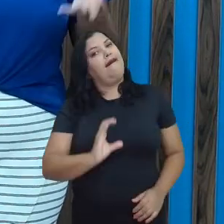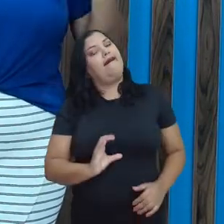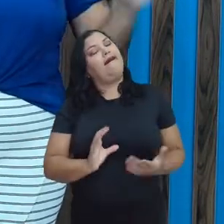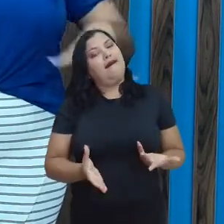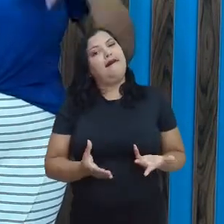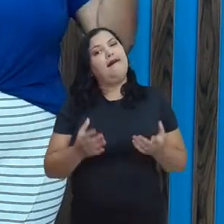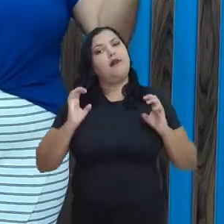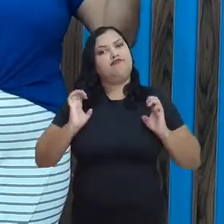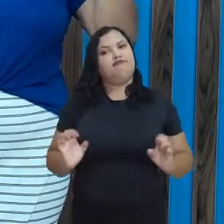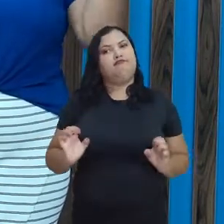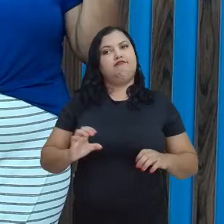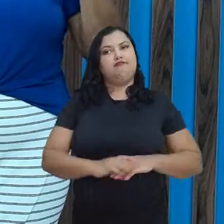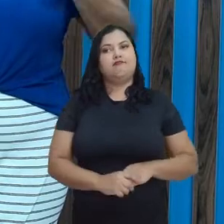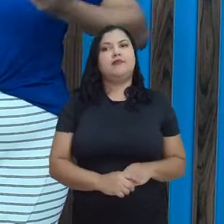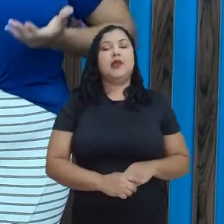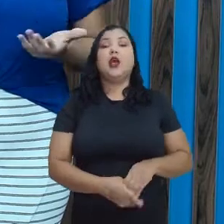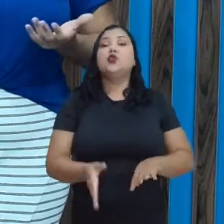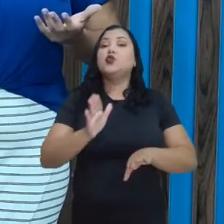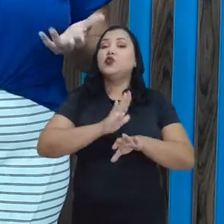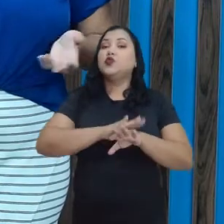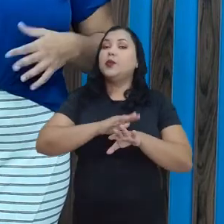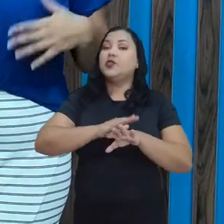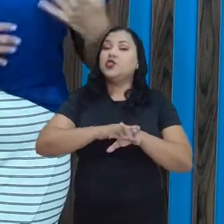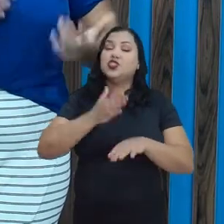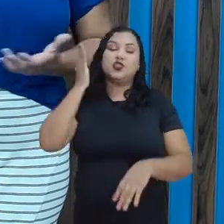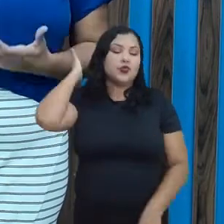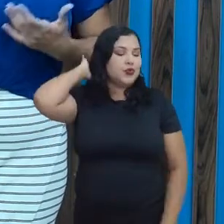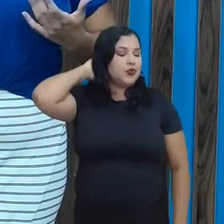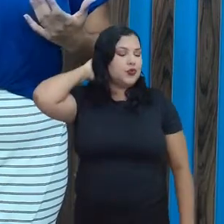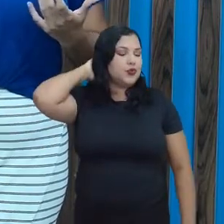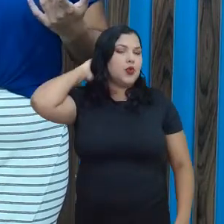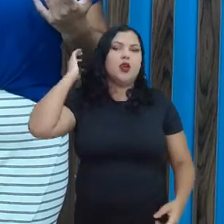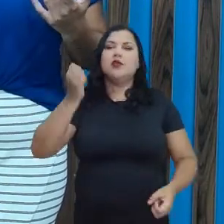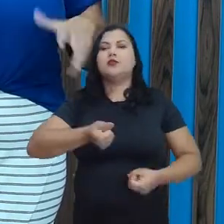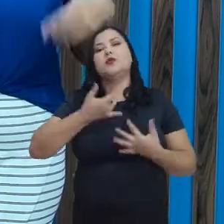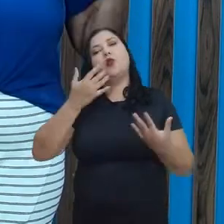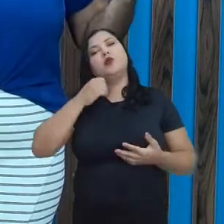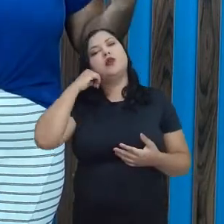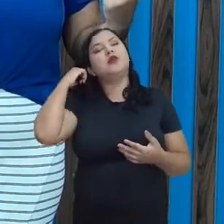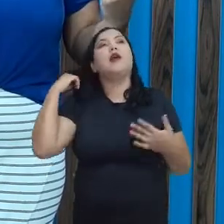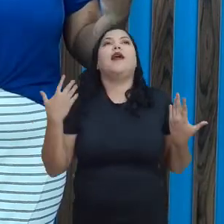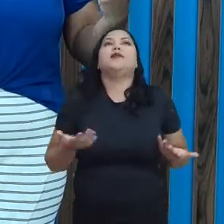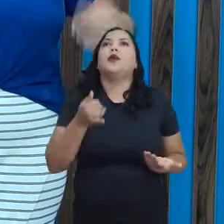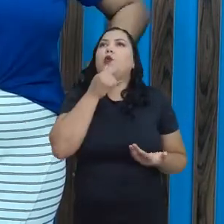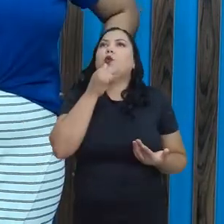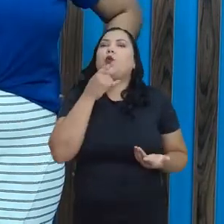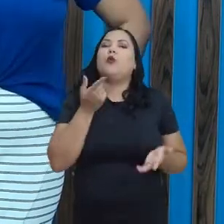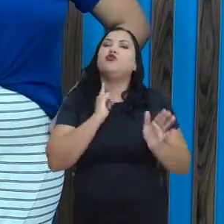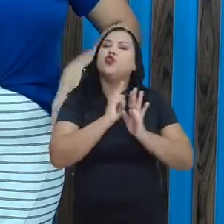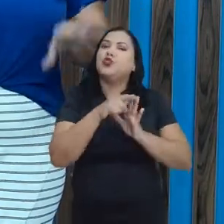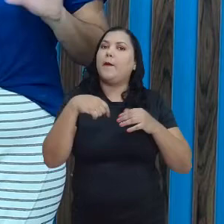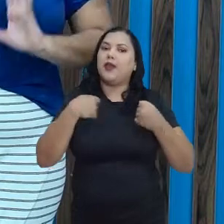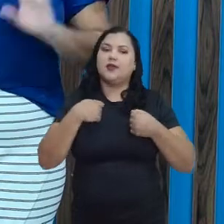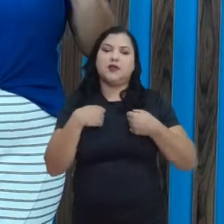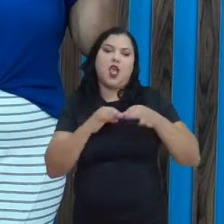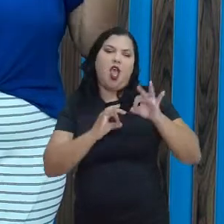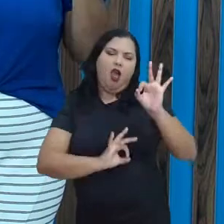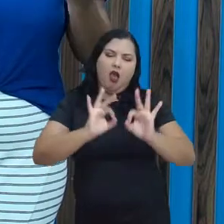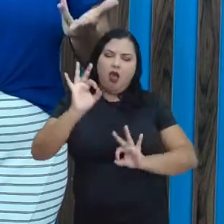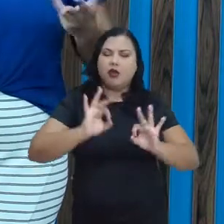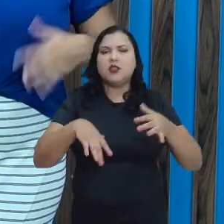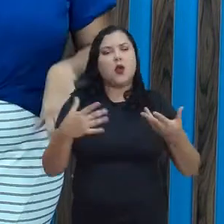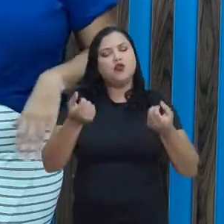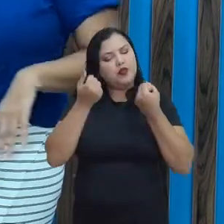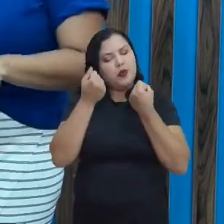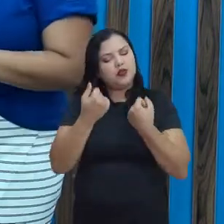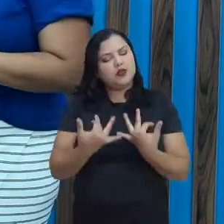confidente, subjetividade e espontaneidade, porque não é um gênero que a gente precise performar nada. É um gênero que a gente vai ali